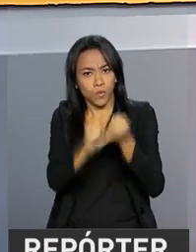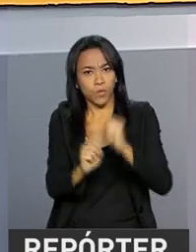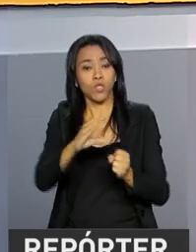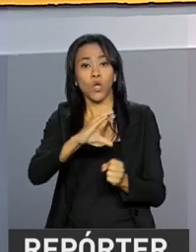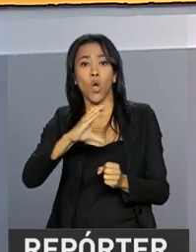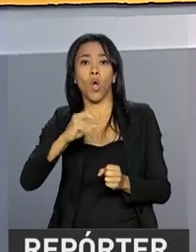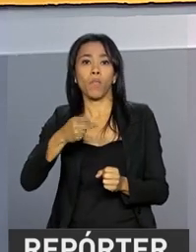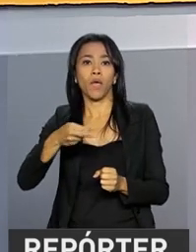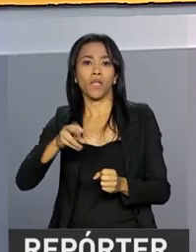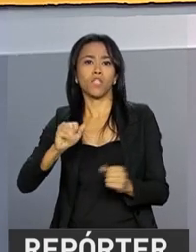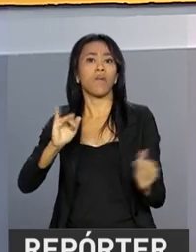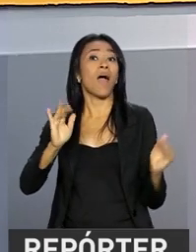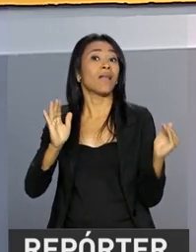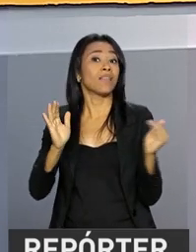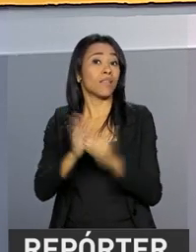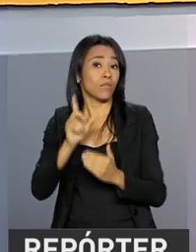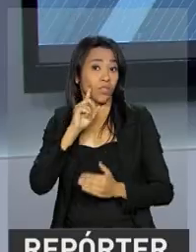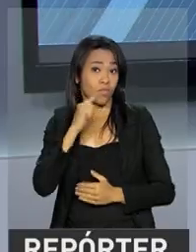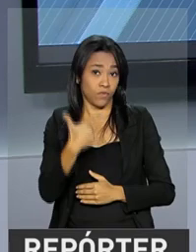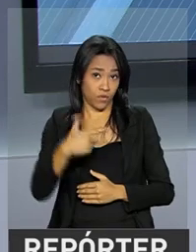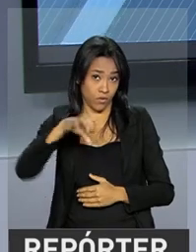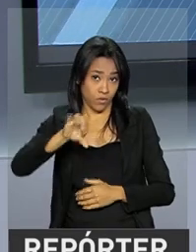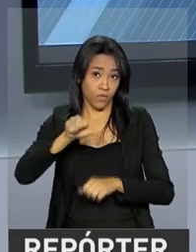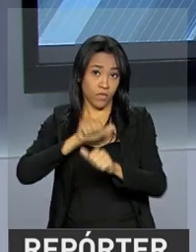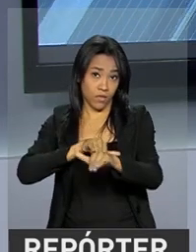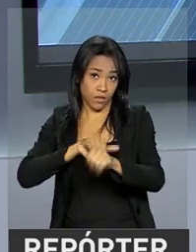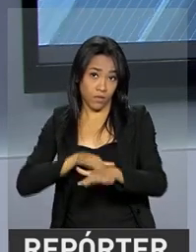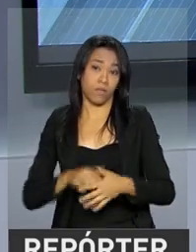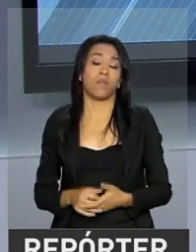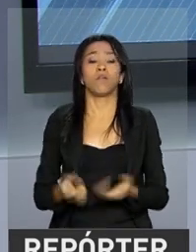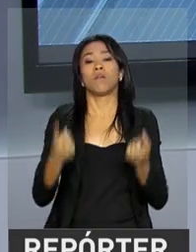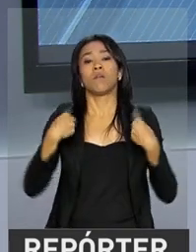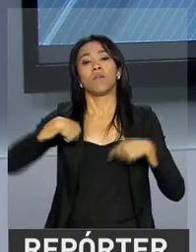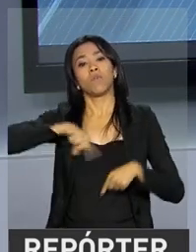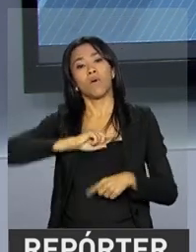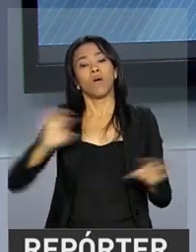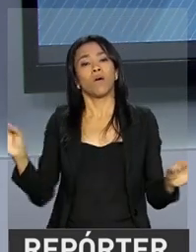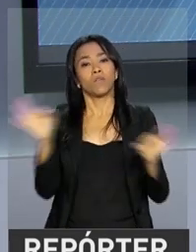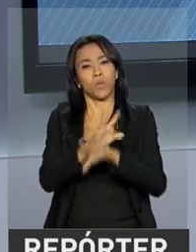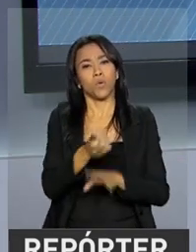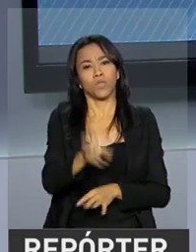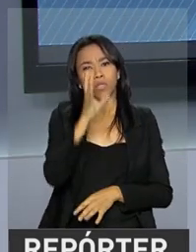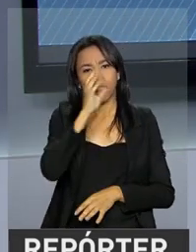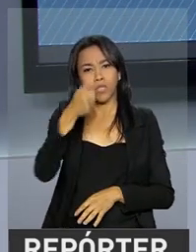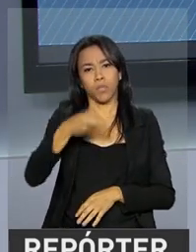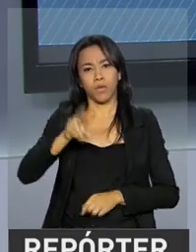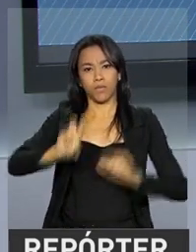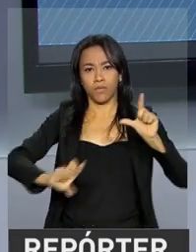até 29 de setembro. E nós ficamos por aqui. Continue na